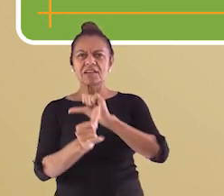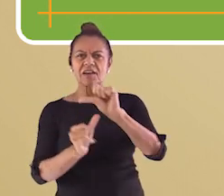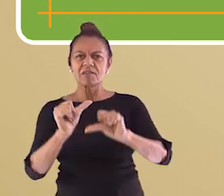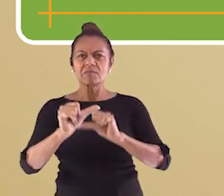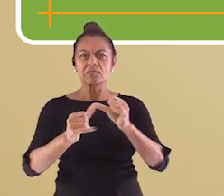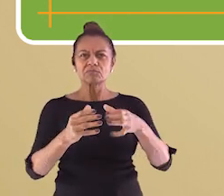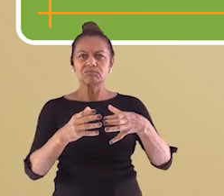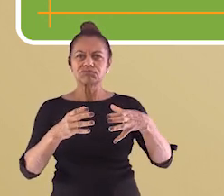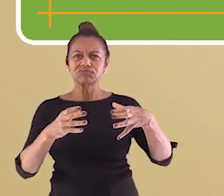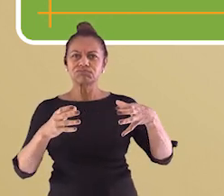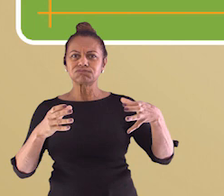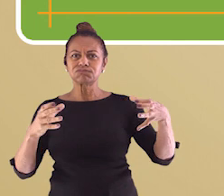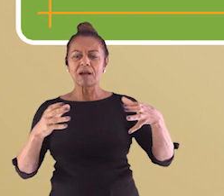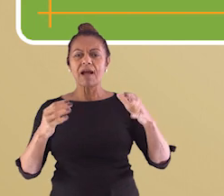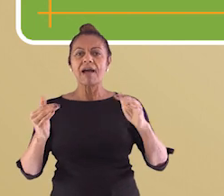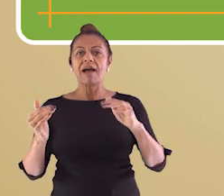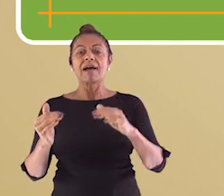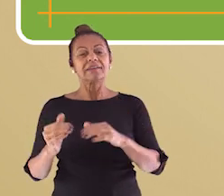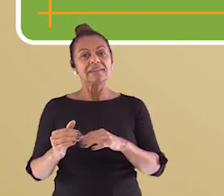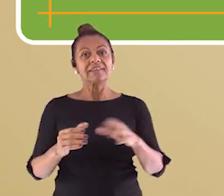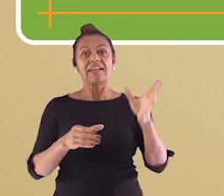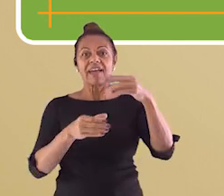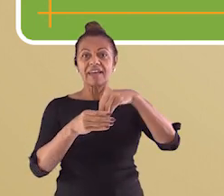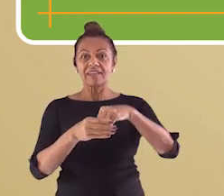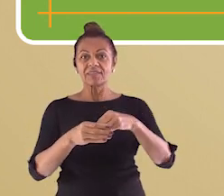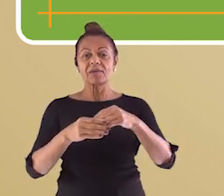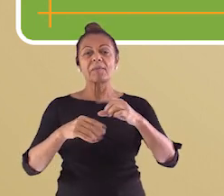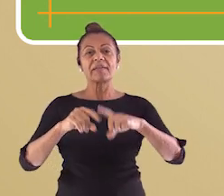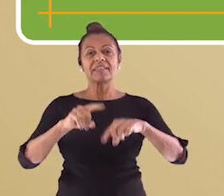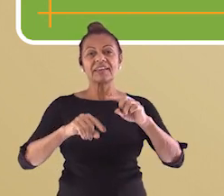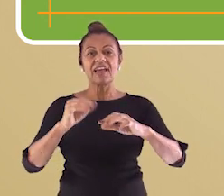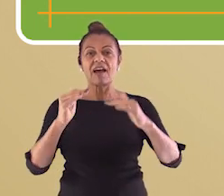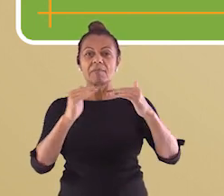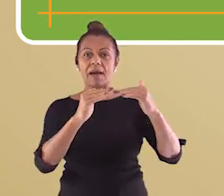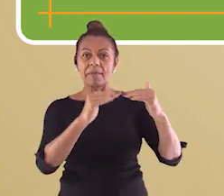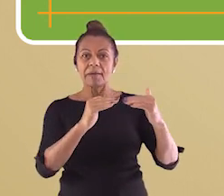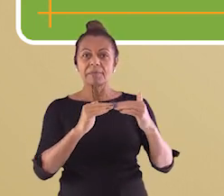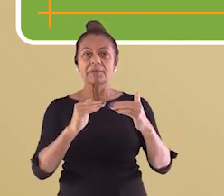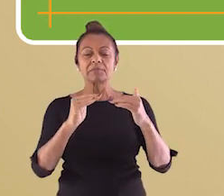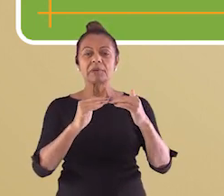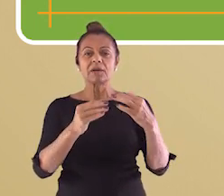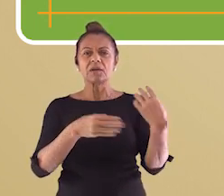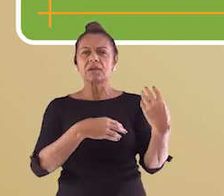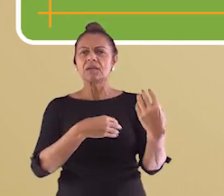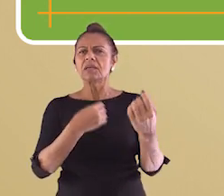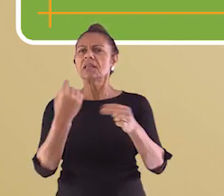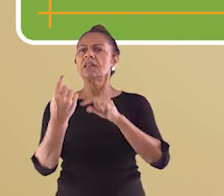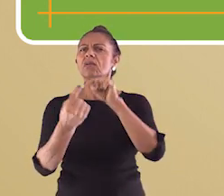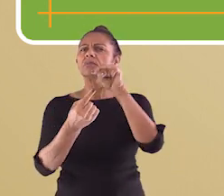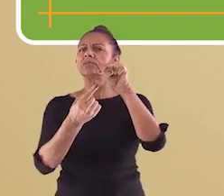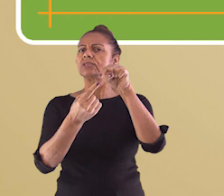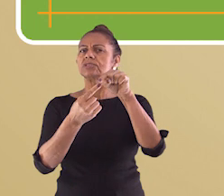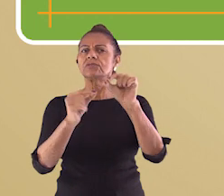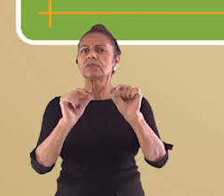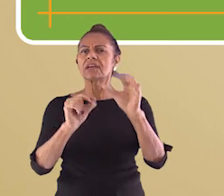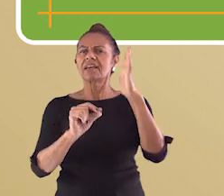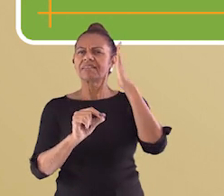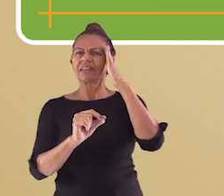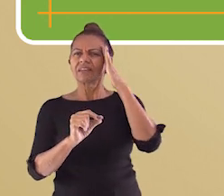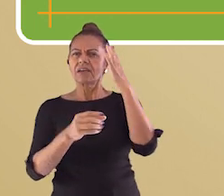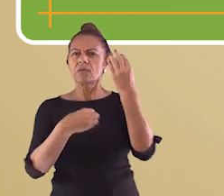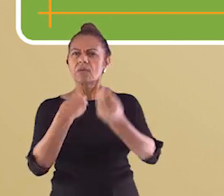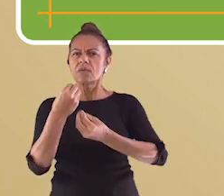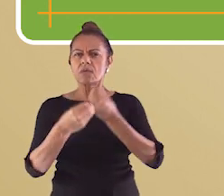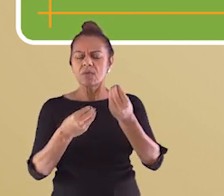a proporção entre as suas massas. Essa aula tem como objetivo entender a importância das reações químicas